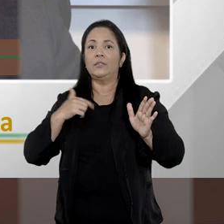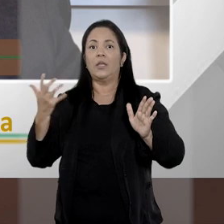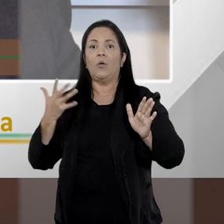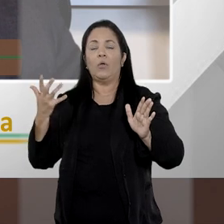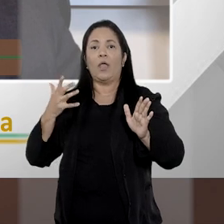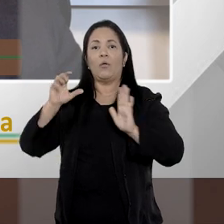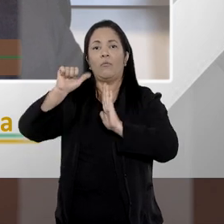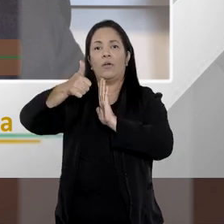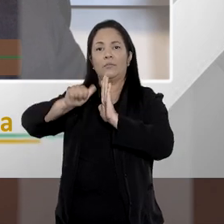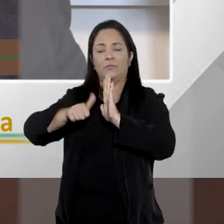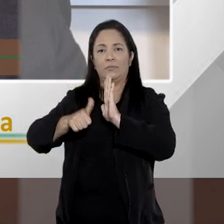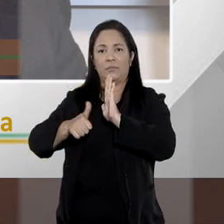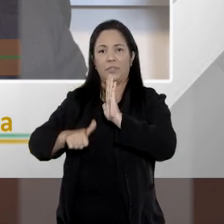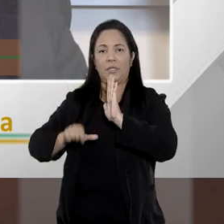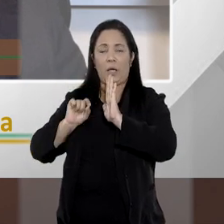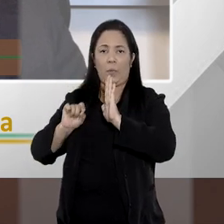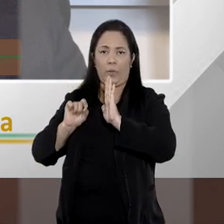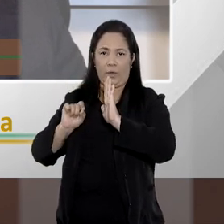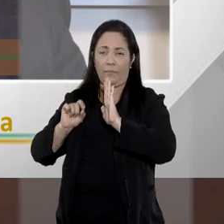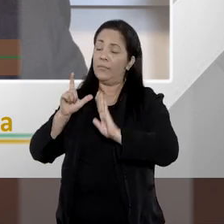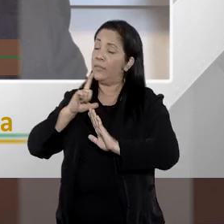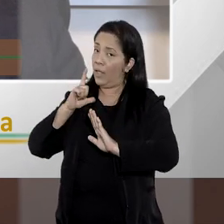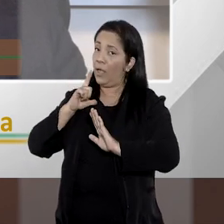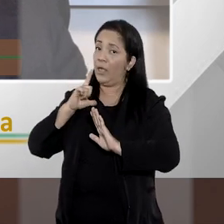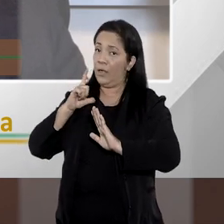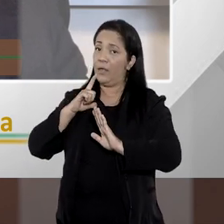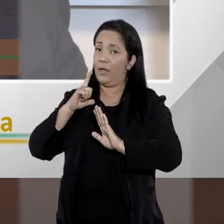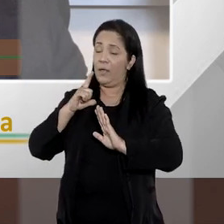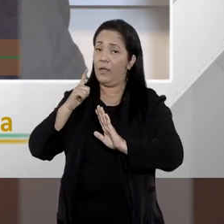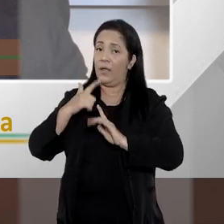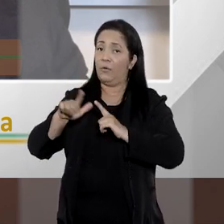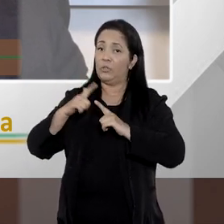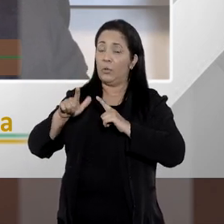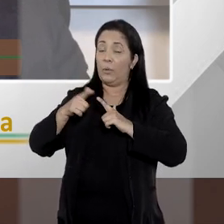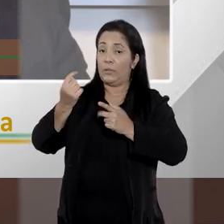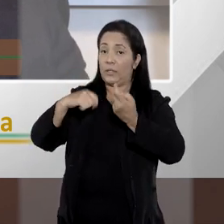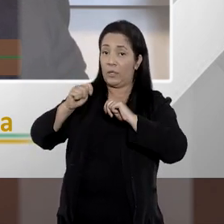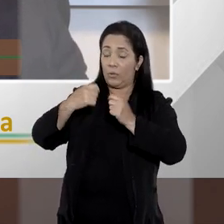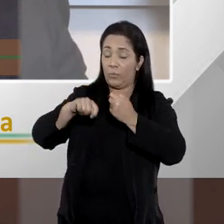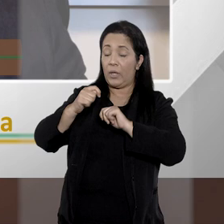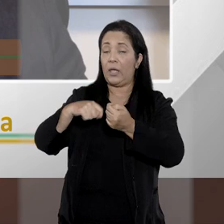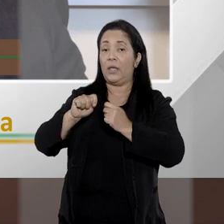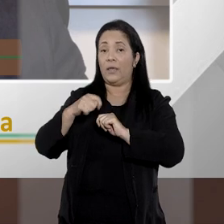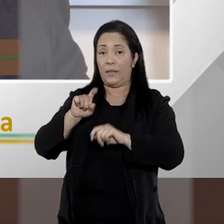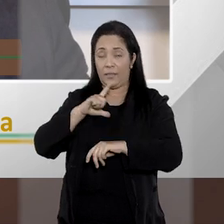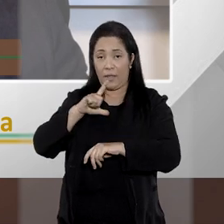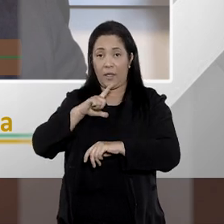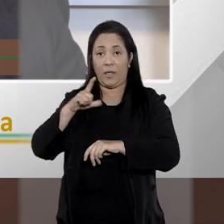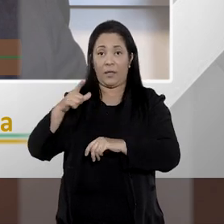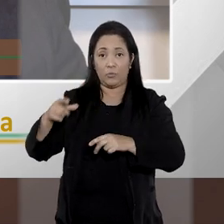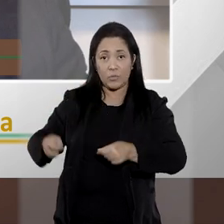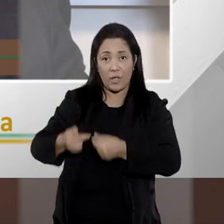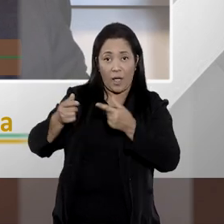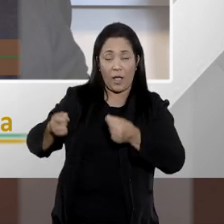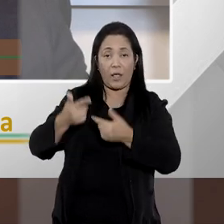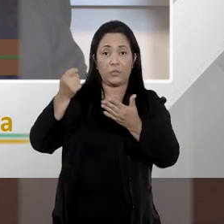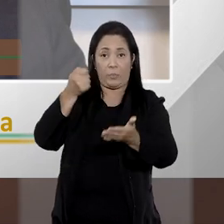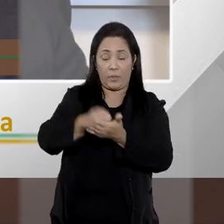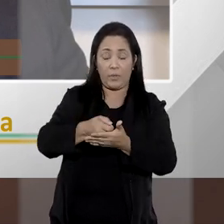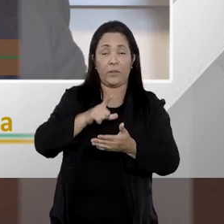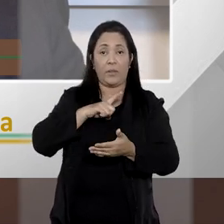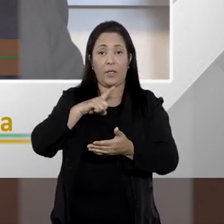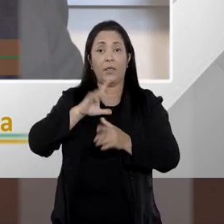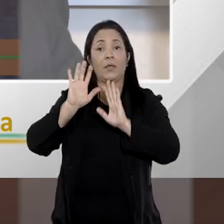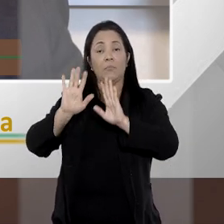o custo financeiro da manutenção da pena privativa de liberdade, é necessário se analisar o custo